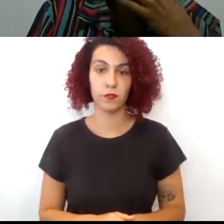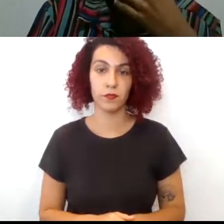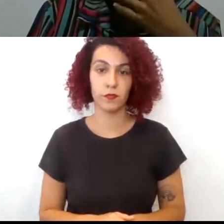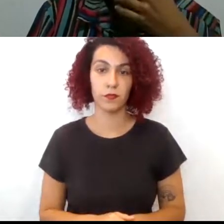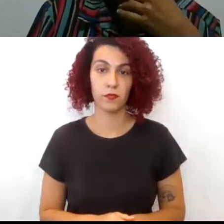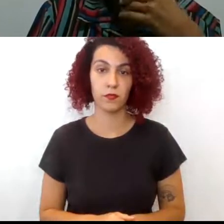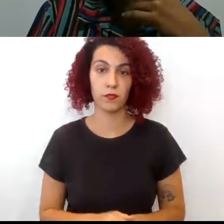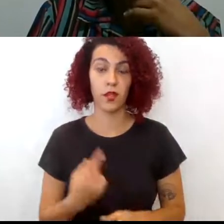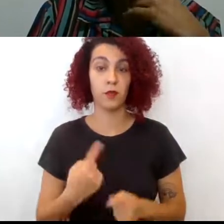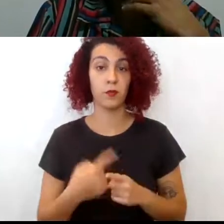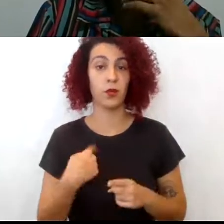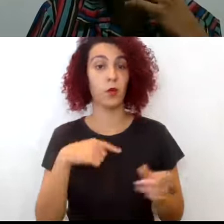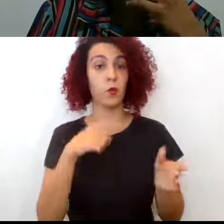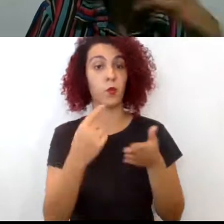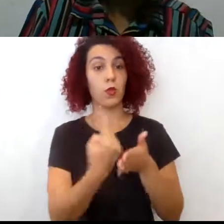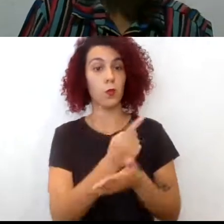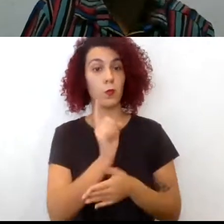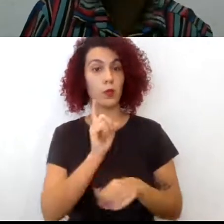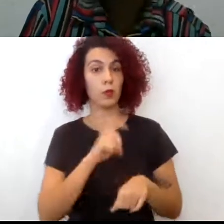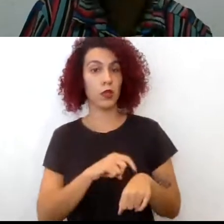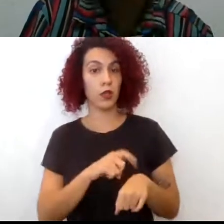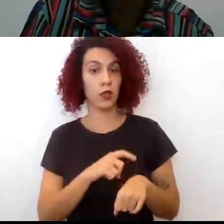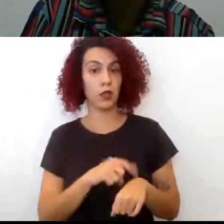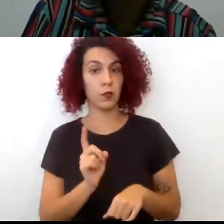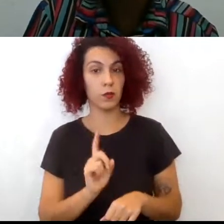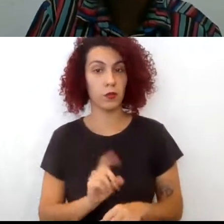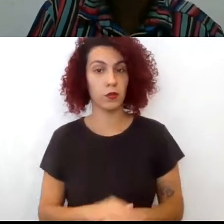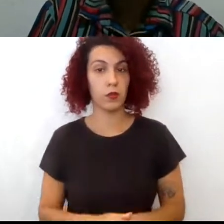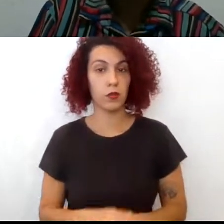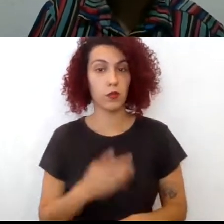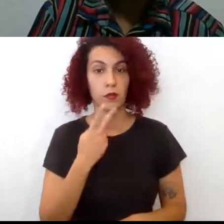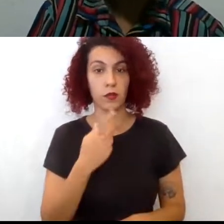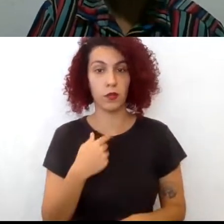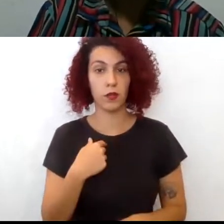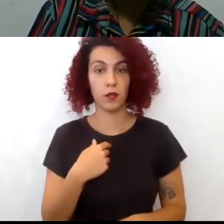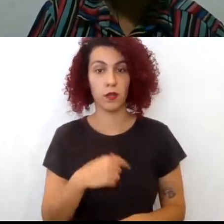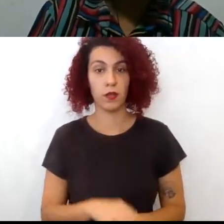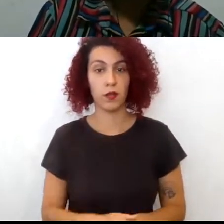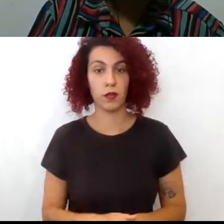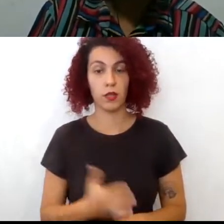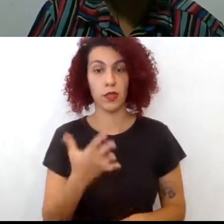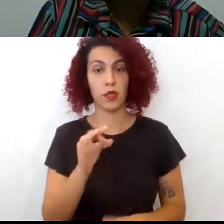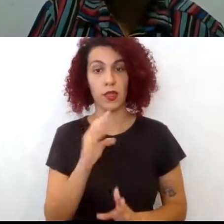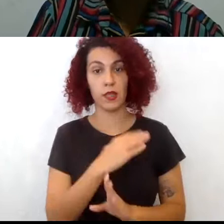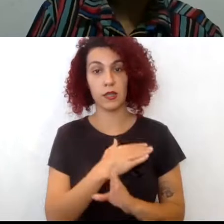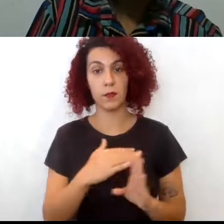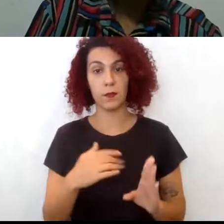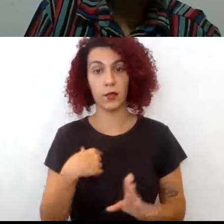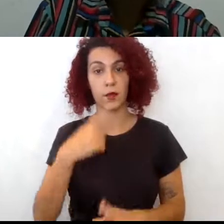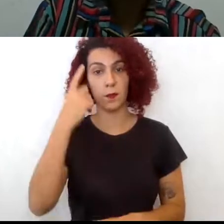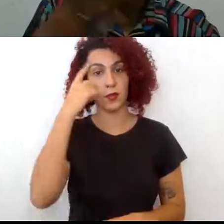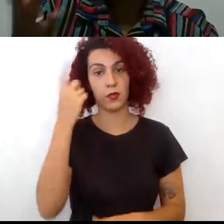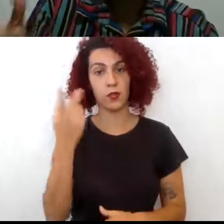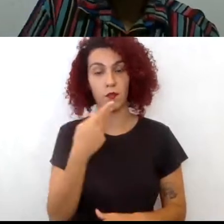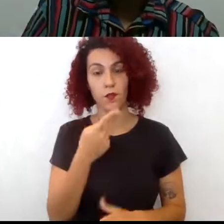né Realmente eu não perguntei o tempo seria mas eu não falei assim vou me programar para uma hora quando deu 10 e meia eu falei nossa ela não